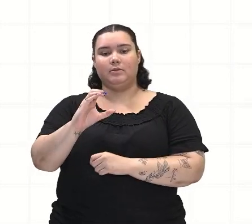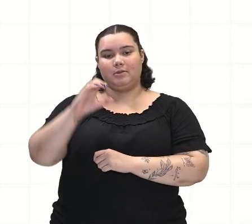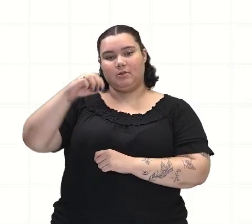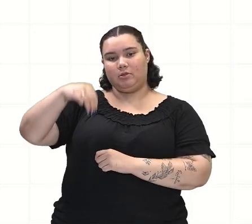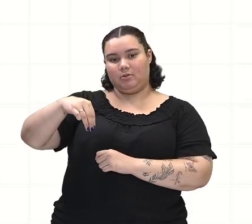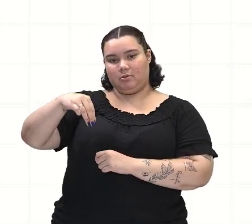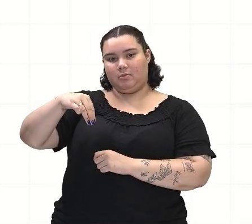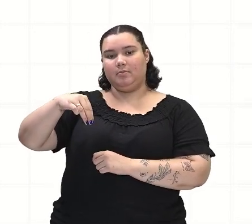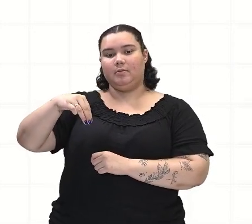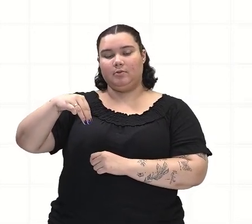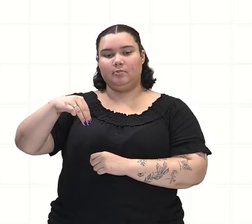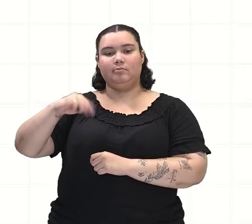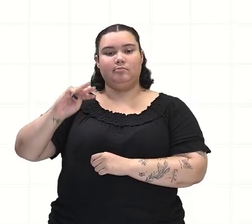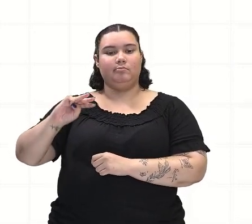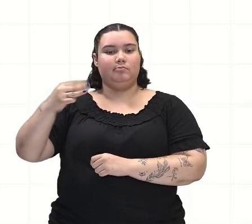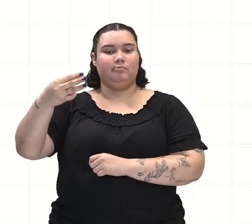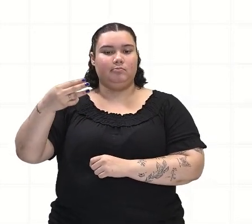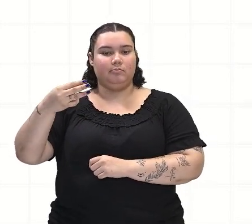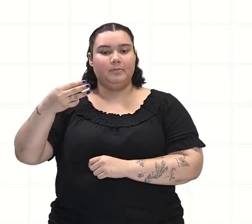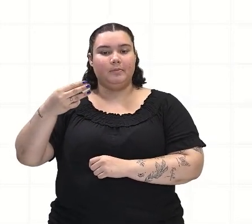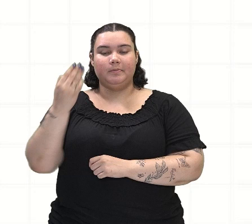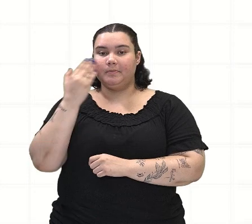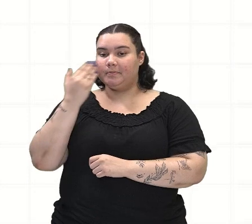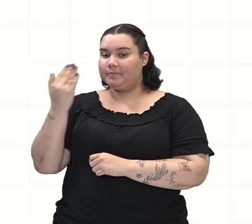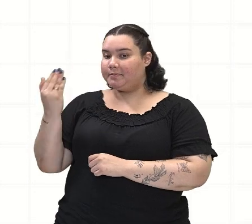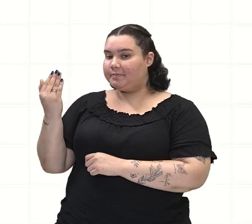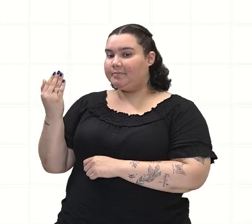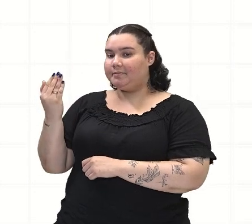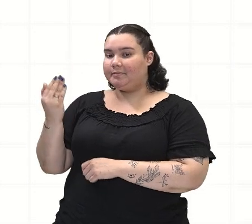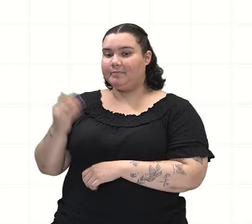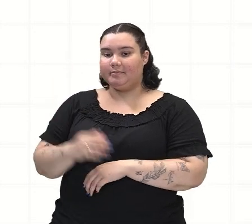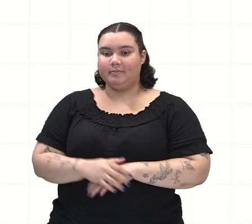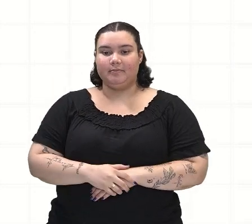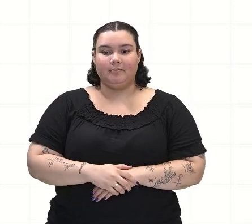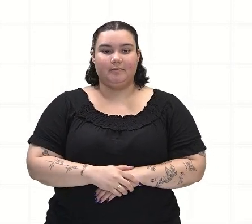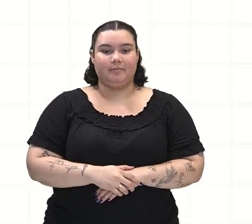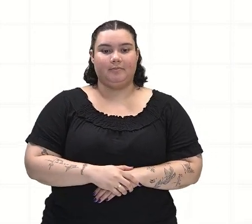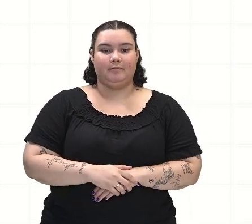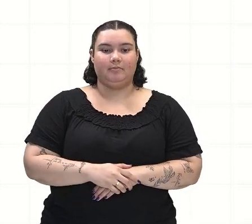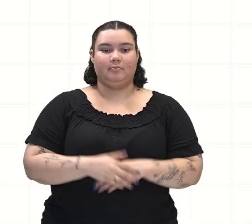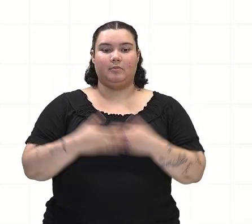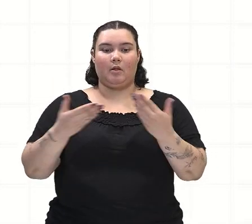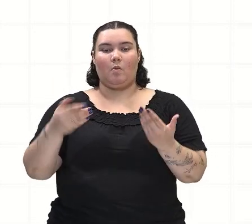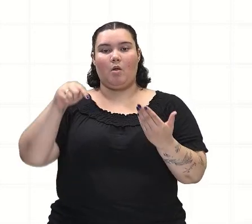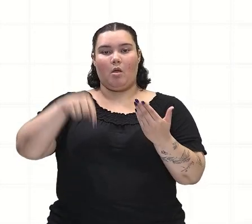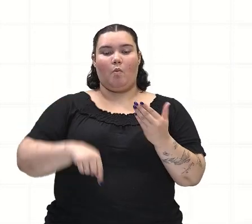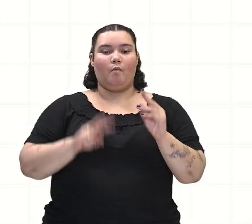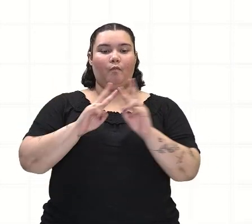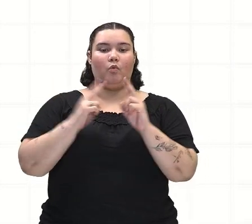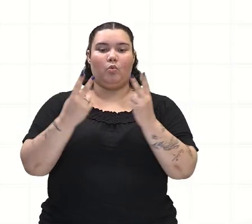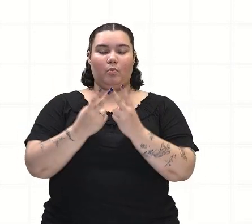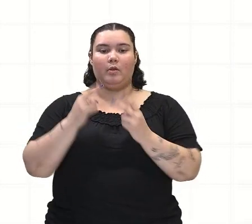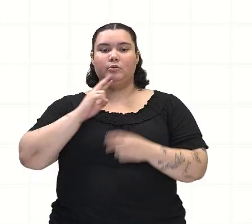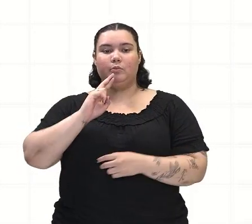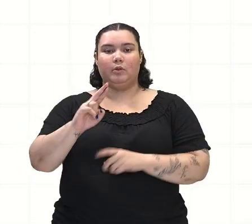centímetro, vou colocar aqui centímetros cúbicos. Então, aqui esse é o volume, né, da letra